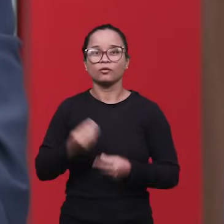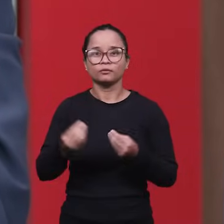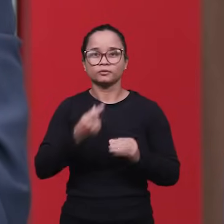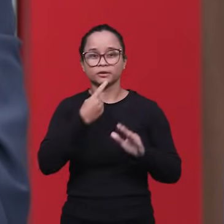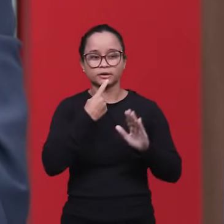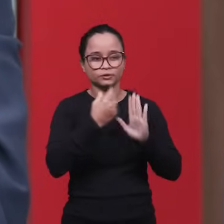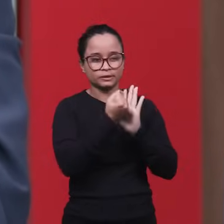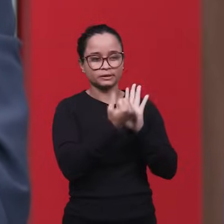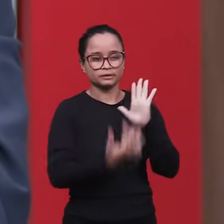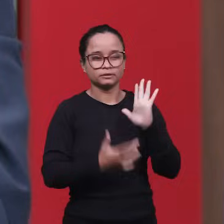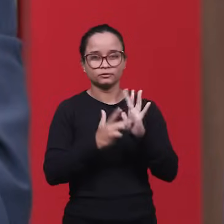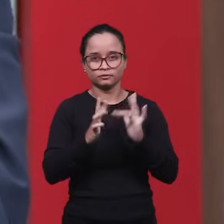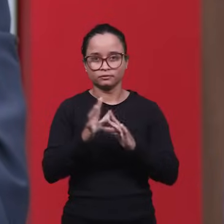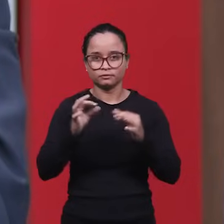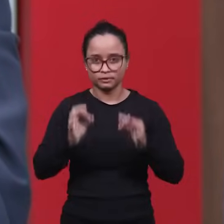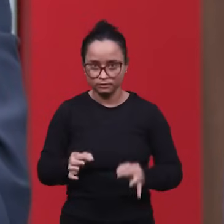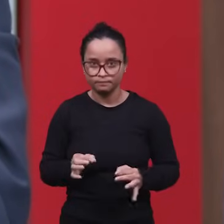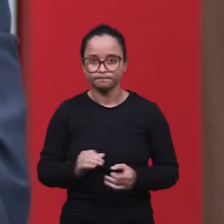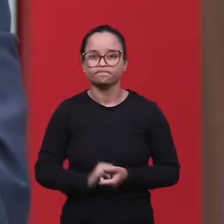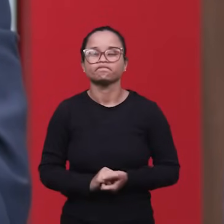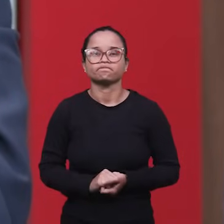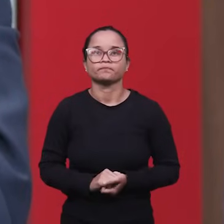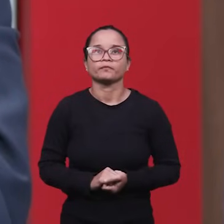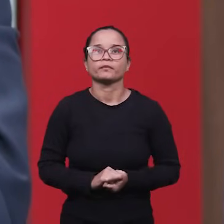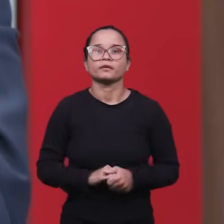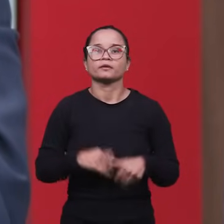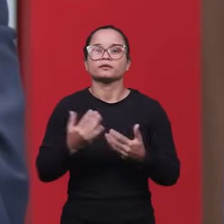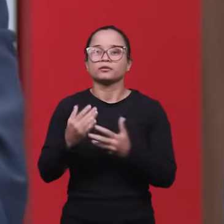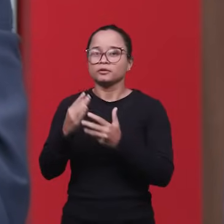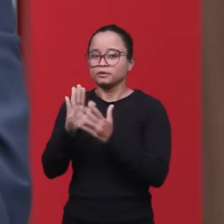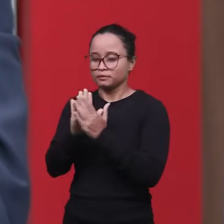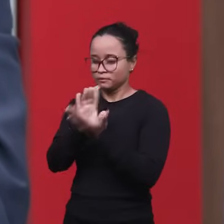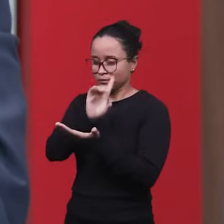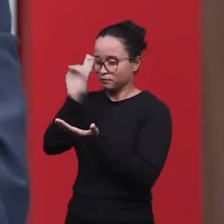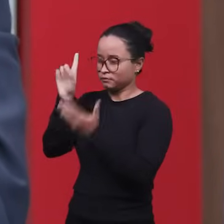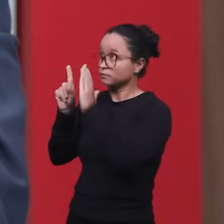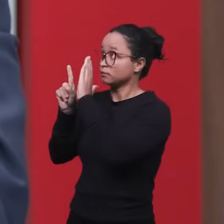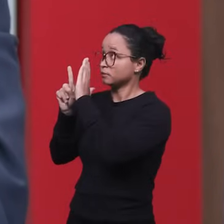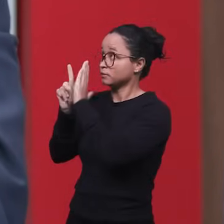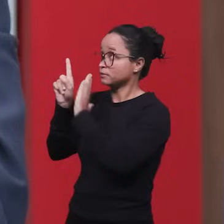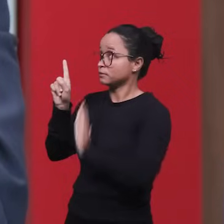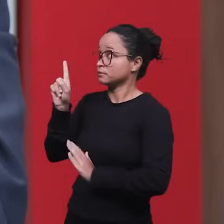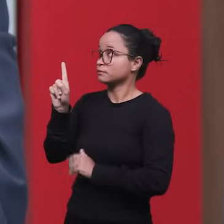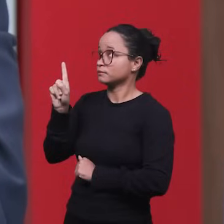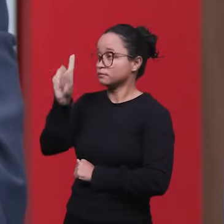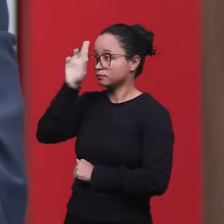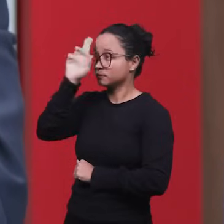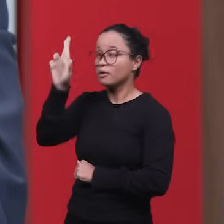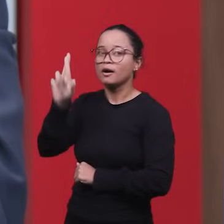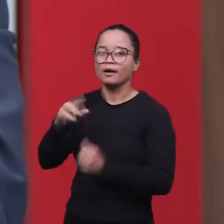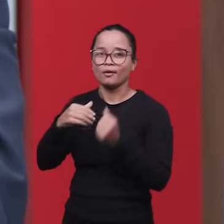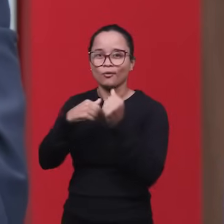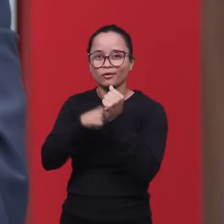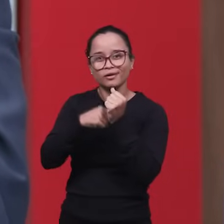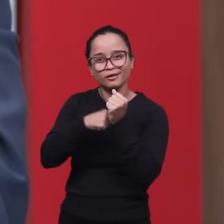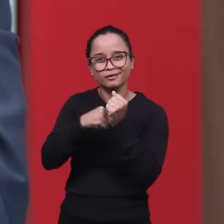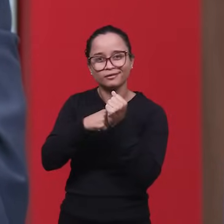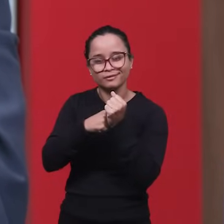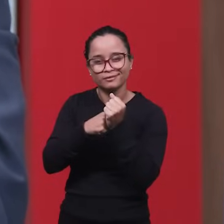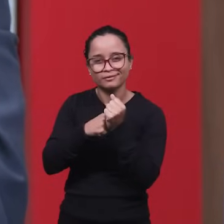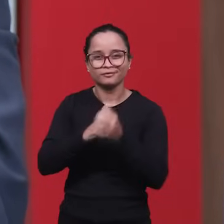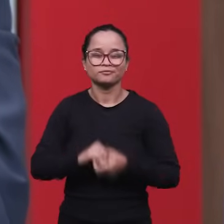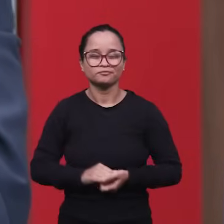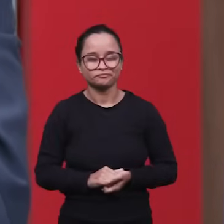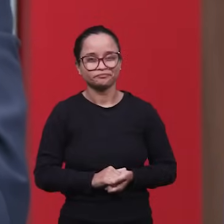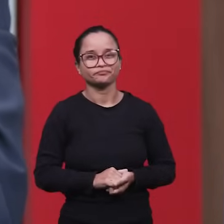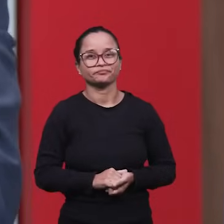através do sangue de Jesus, né? Nós não somos sacerdotes. E a consulta à palavra é um segredo, é um mistério